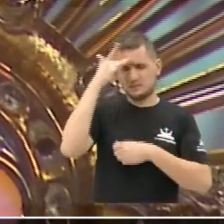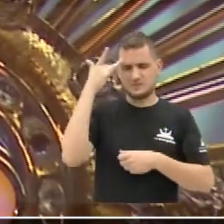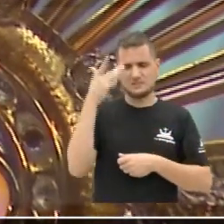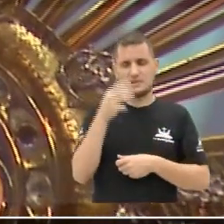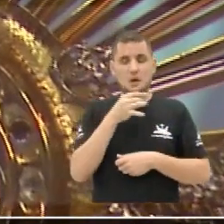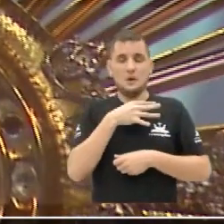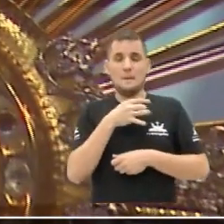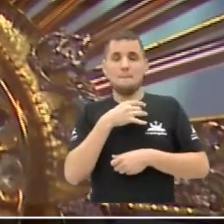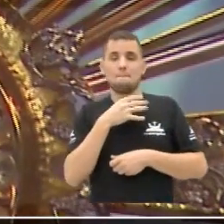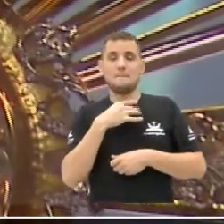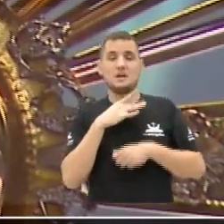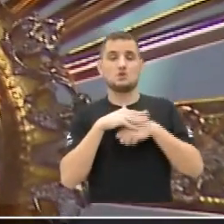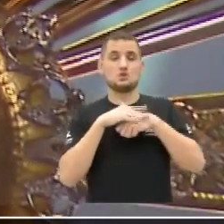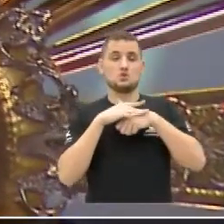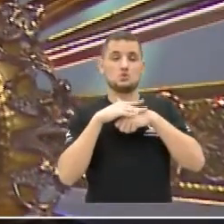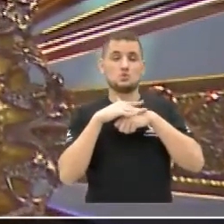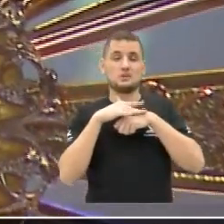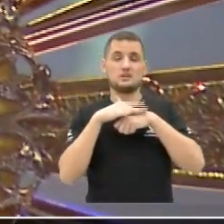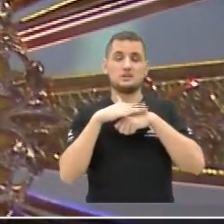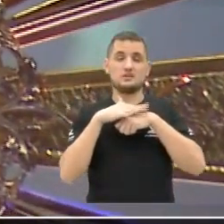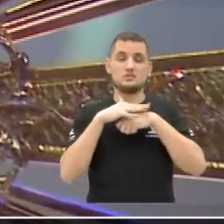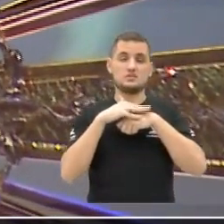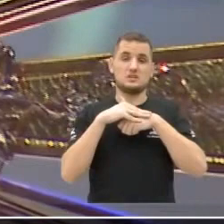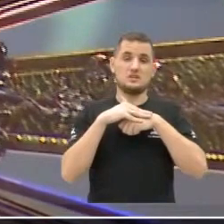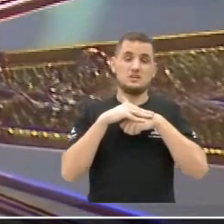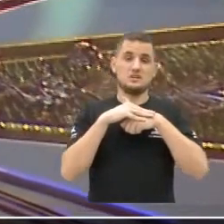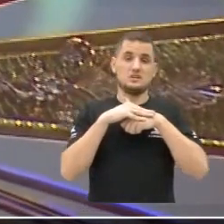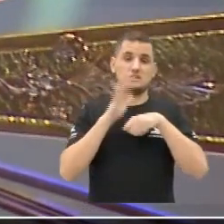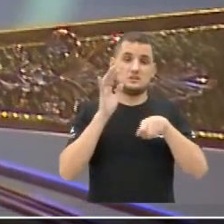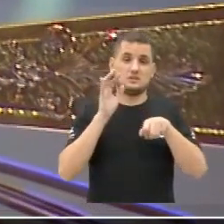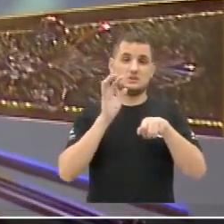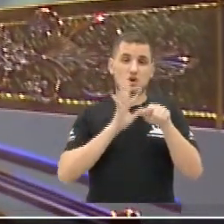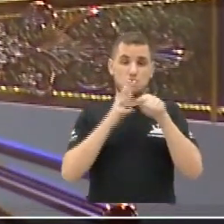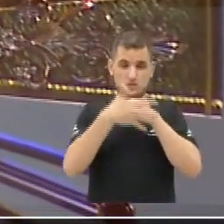doença, tanto de pegar a doença,